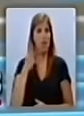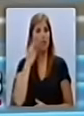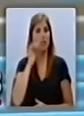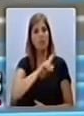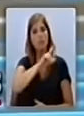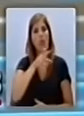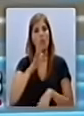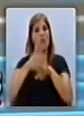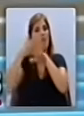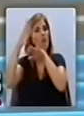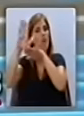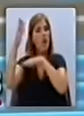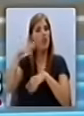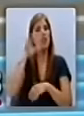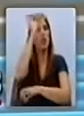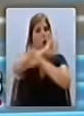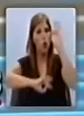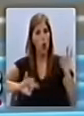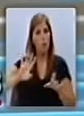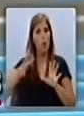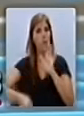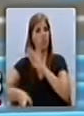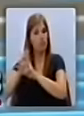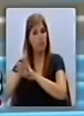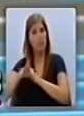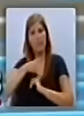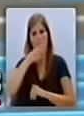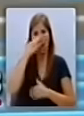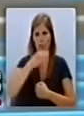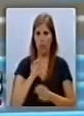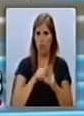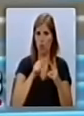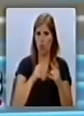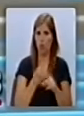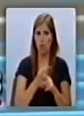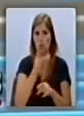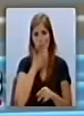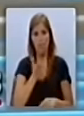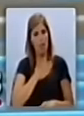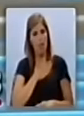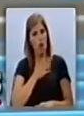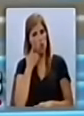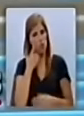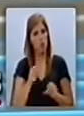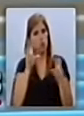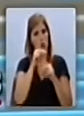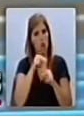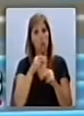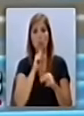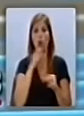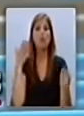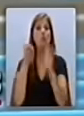Europa cada vez mais e na hora da partida dizem acreditar em duas coisas, que a experiência os fará crescer e que podem abrir portas para o mercado de trabalho.